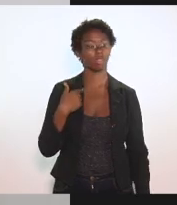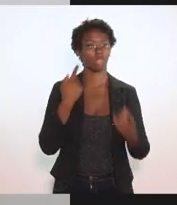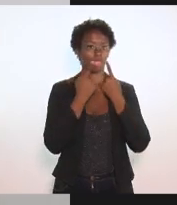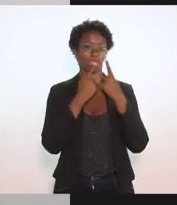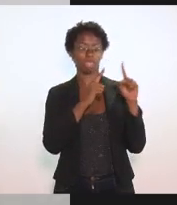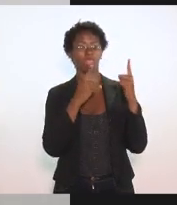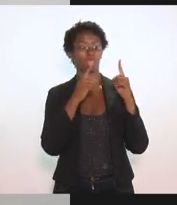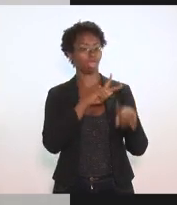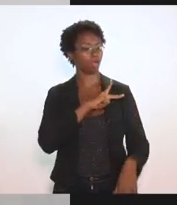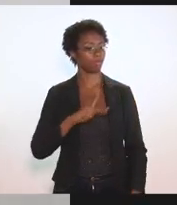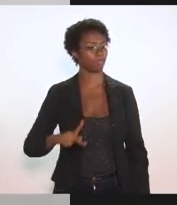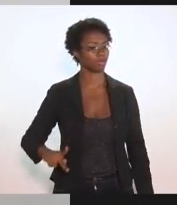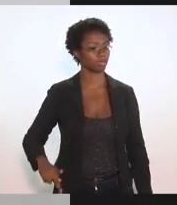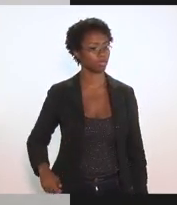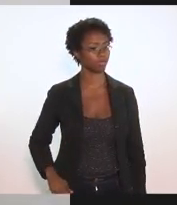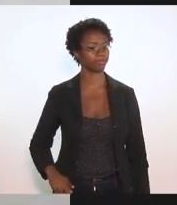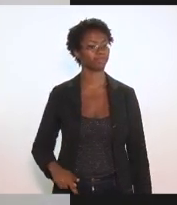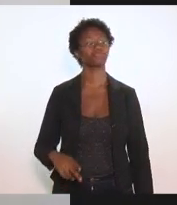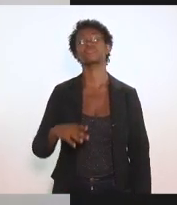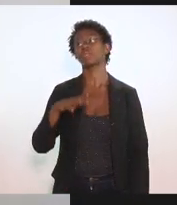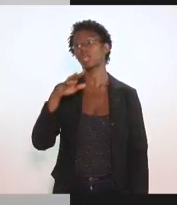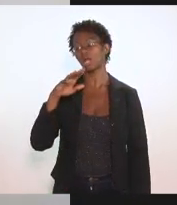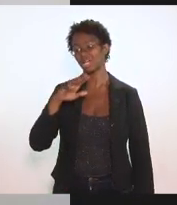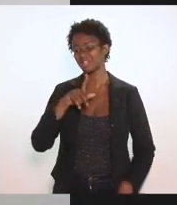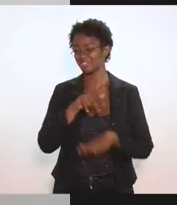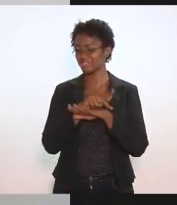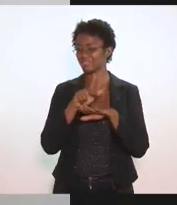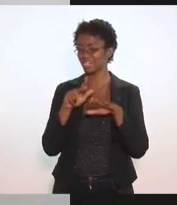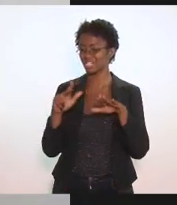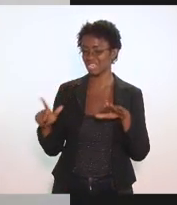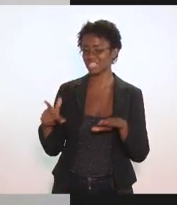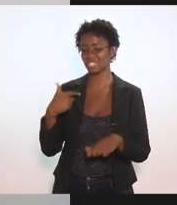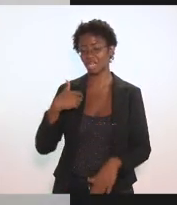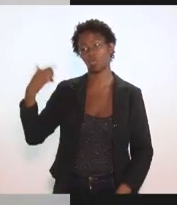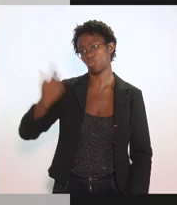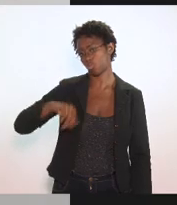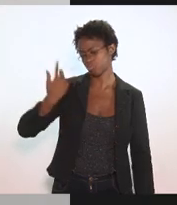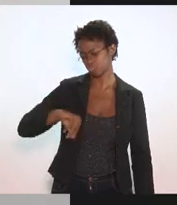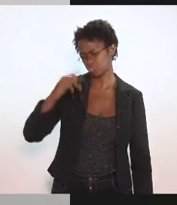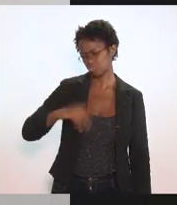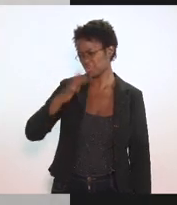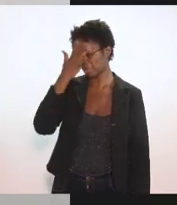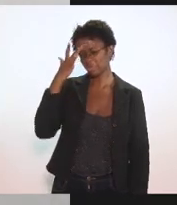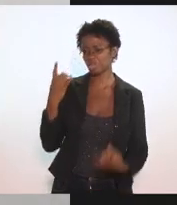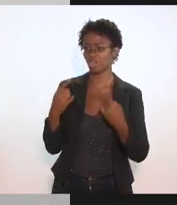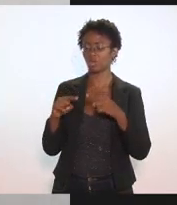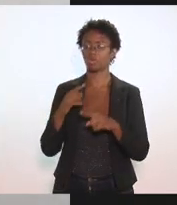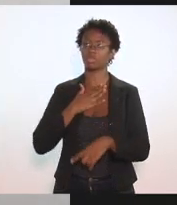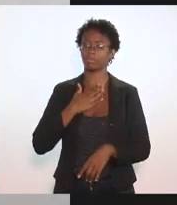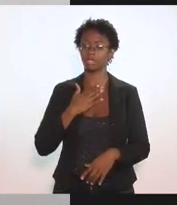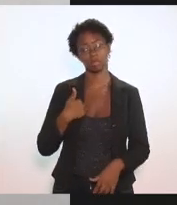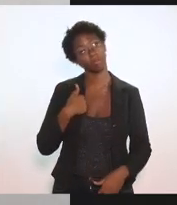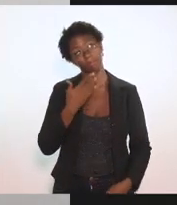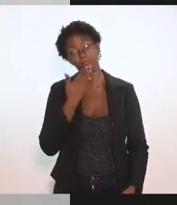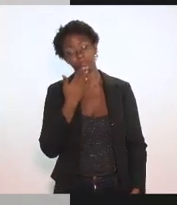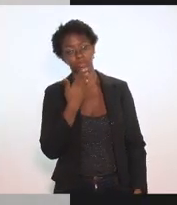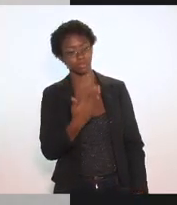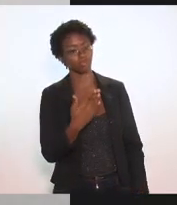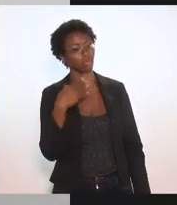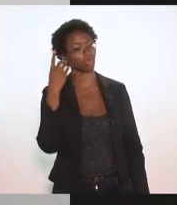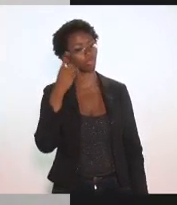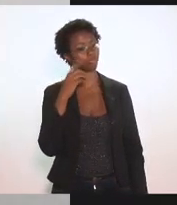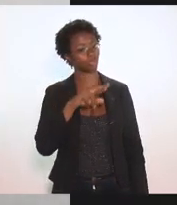presidente, ferrenha, recebo muitas, aliás, apanho muito por causa disso. Então, eu gostaria de pedir ao deputado, não é a